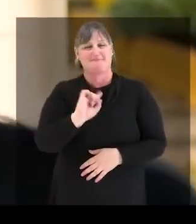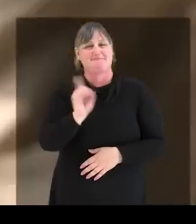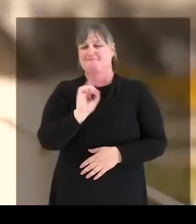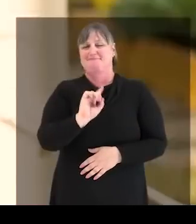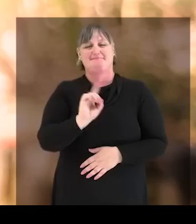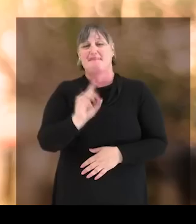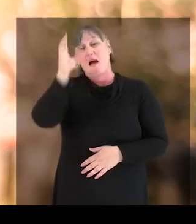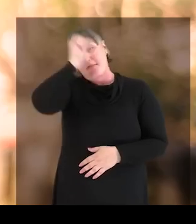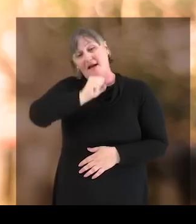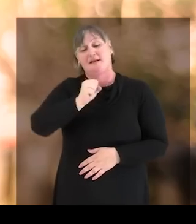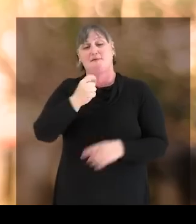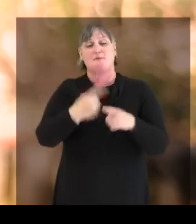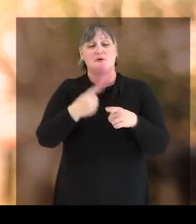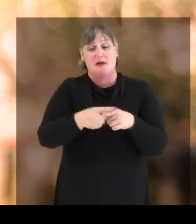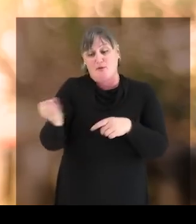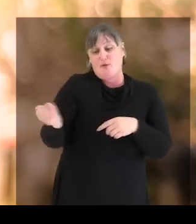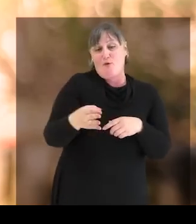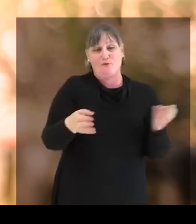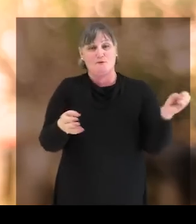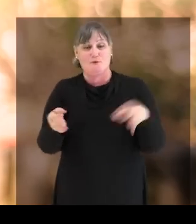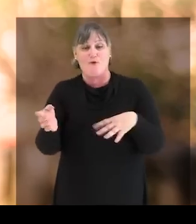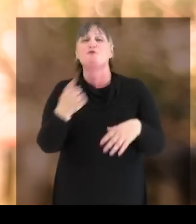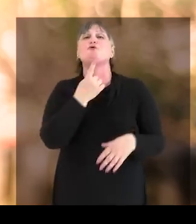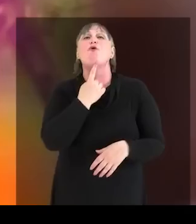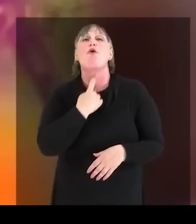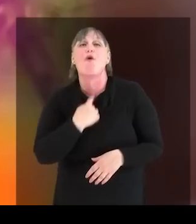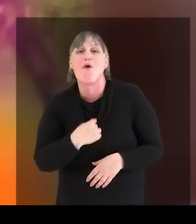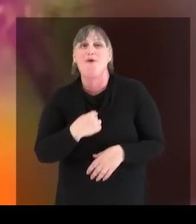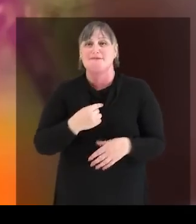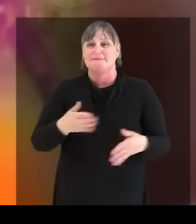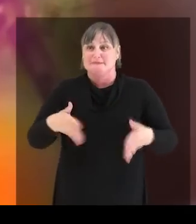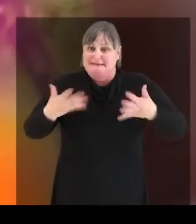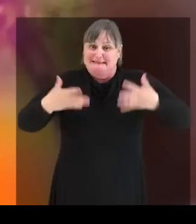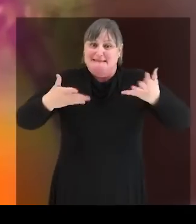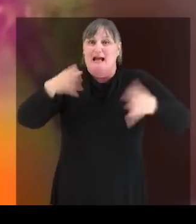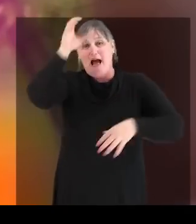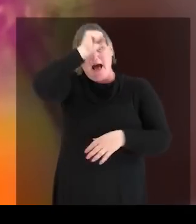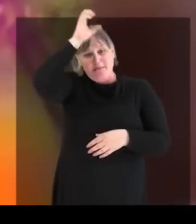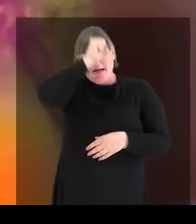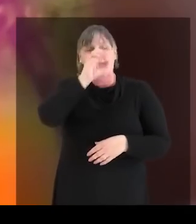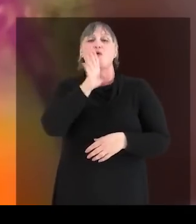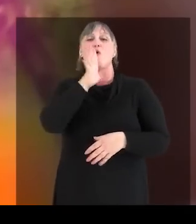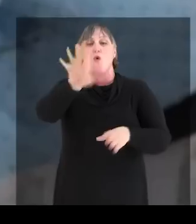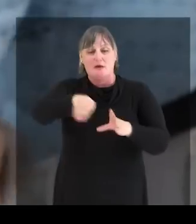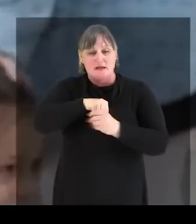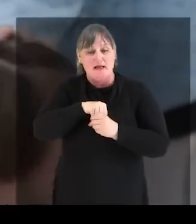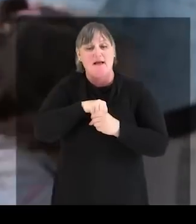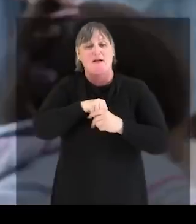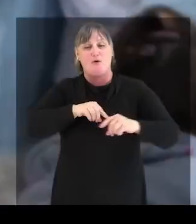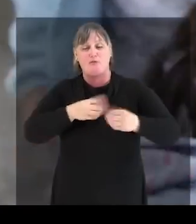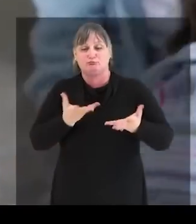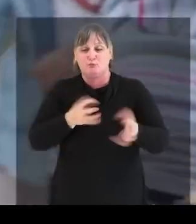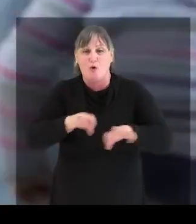Porque a novidade, ela é gostosa. O brinquedo novo, ele estimula a aprendizagem, o conhecimento, a